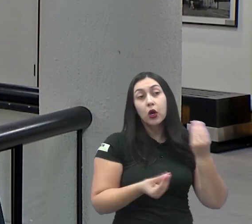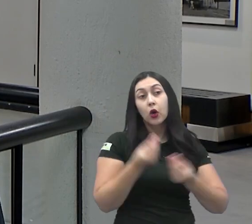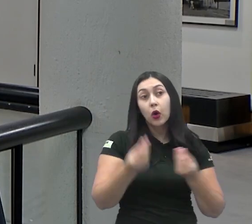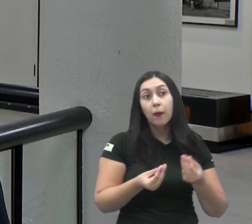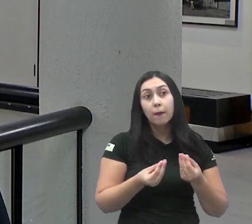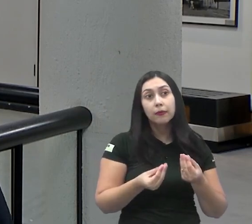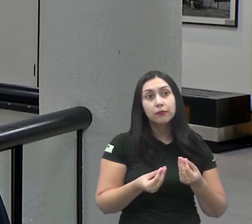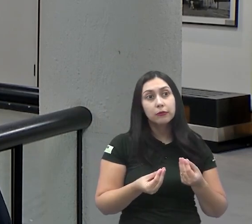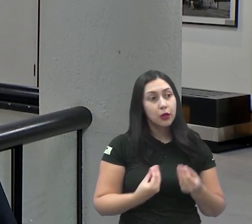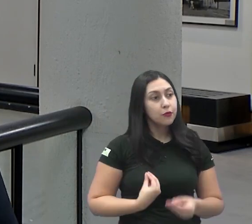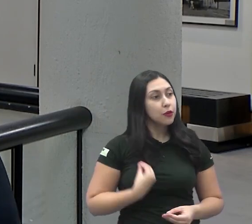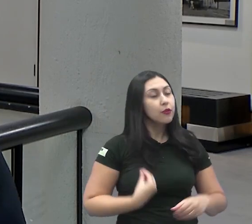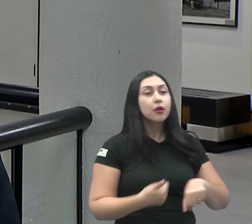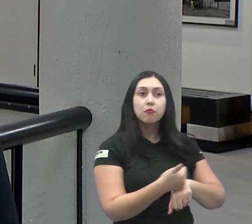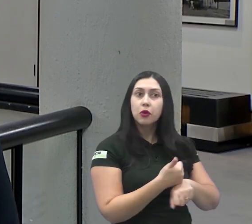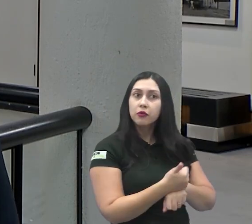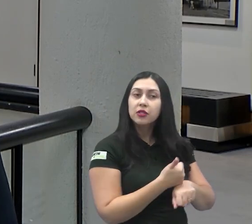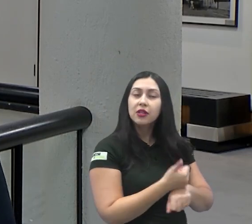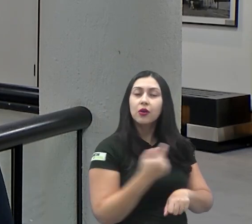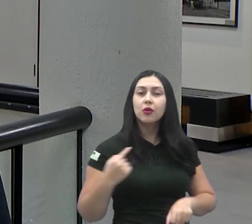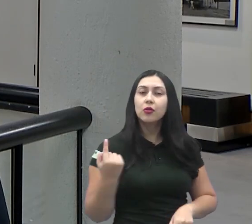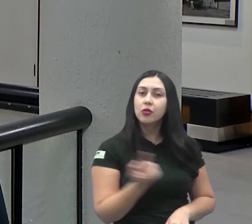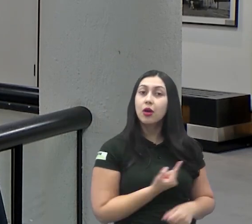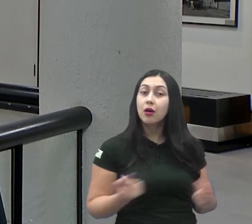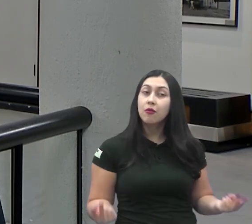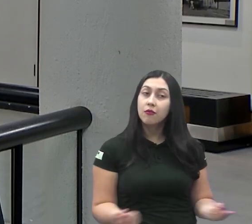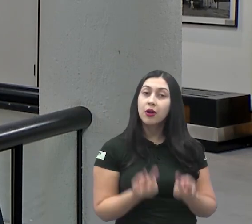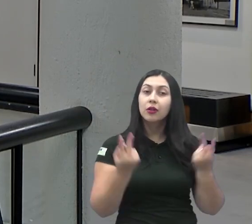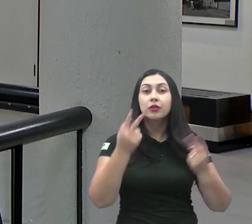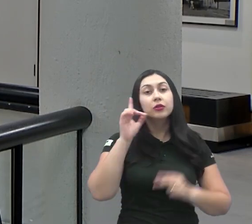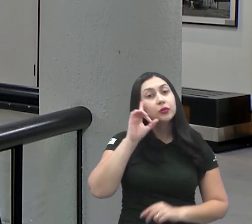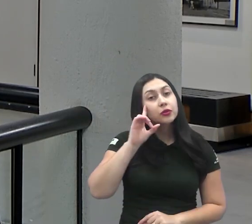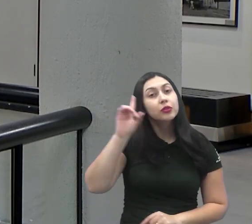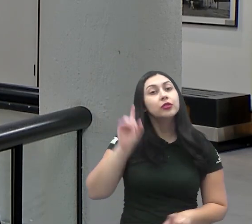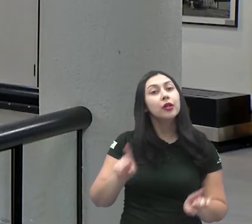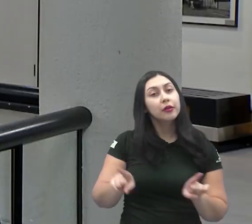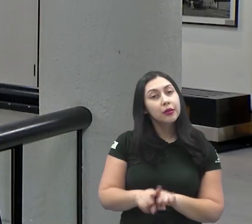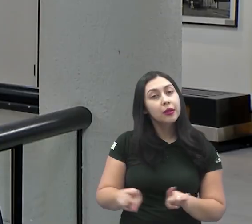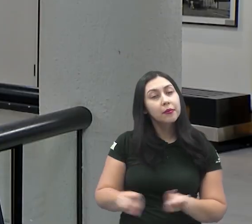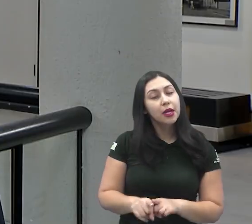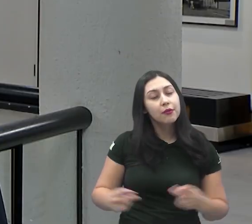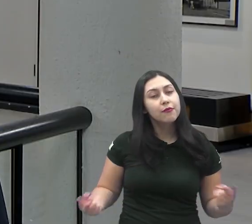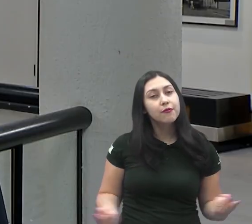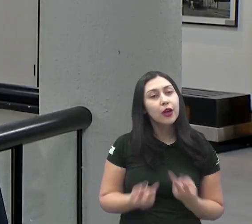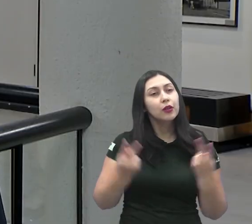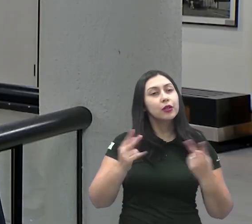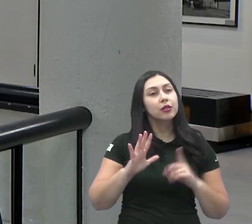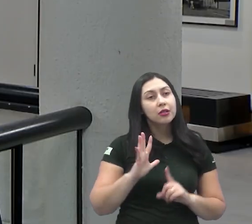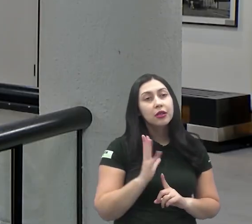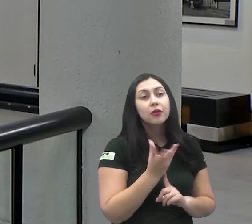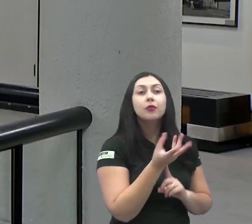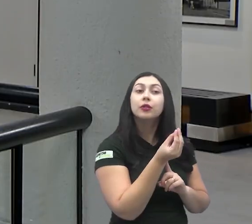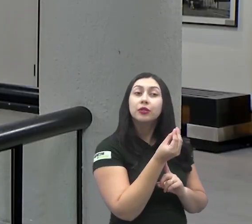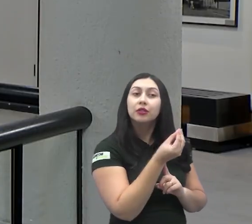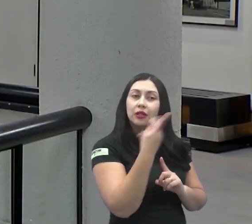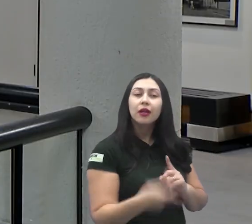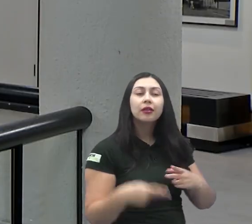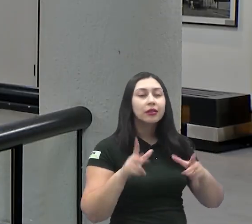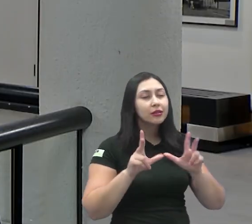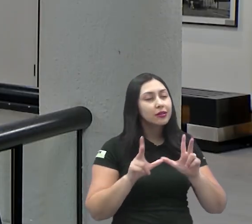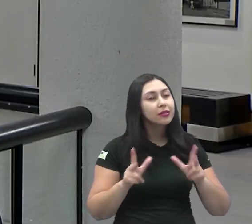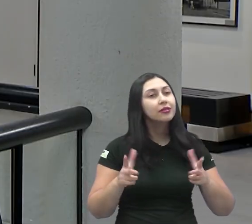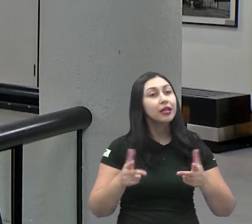como viver do seu trabalho, é que a gente valoriza esse dia e valoriza, sobretudo, o